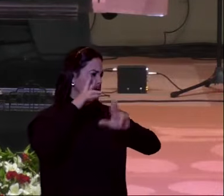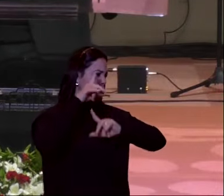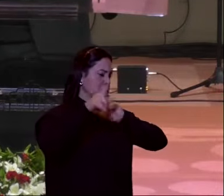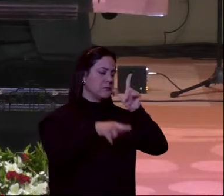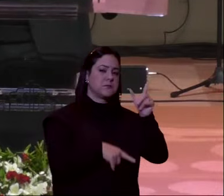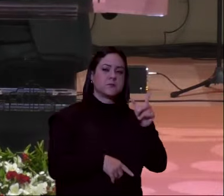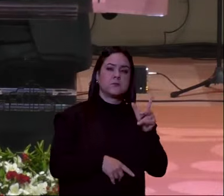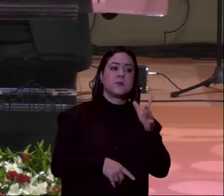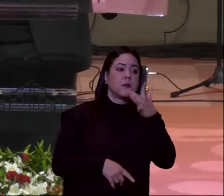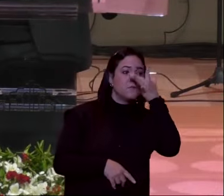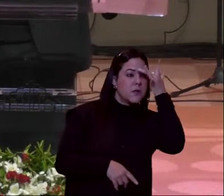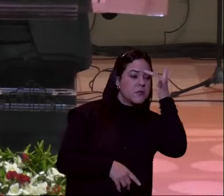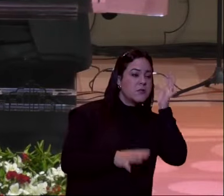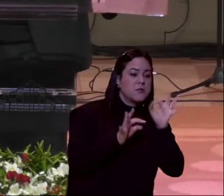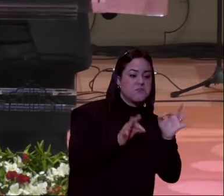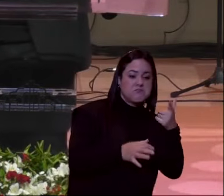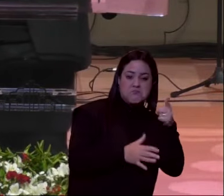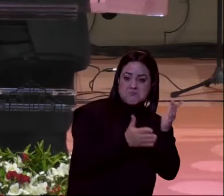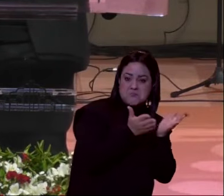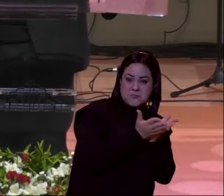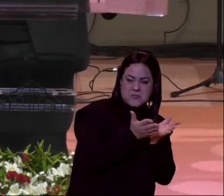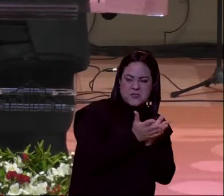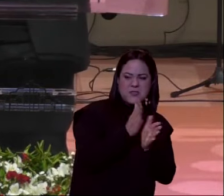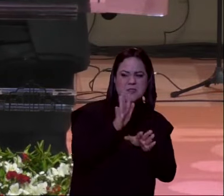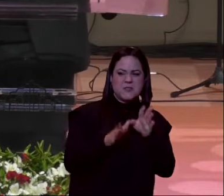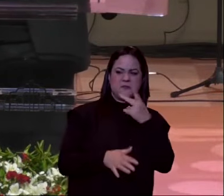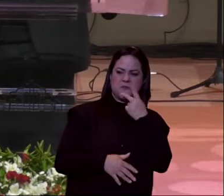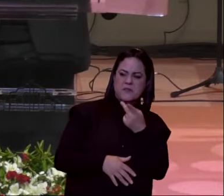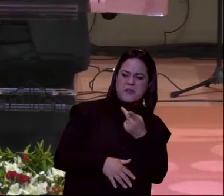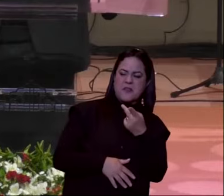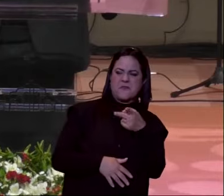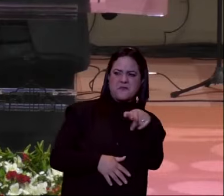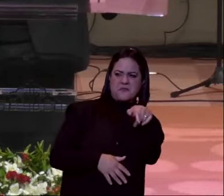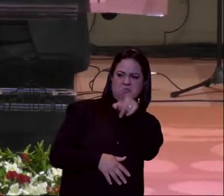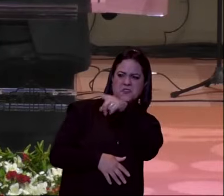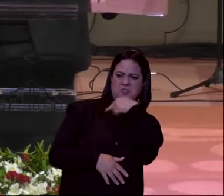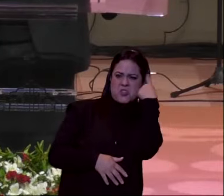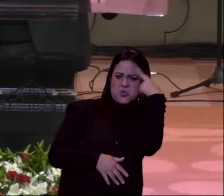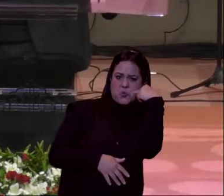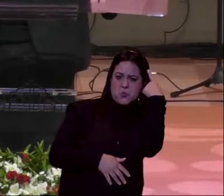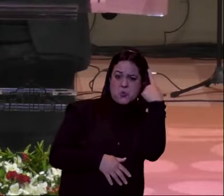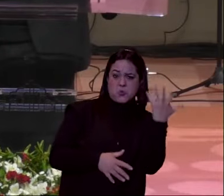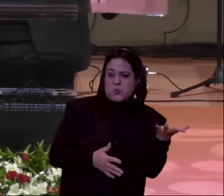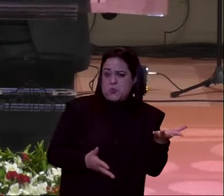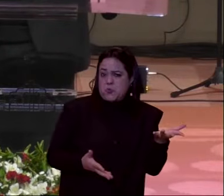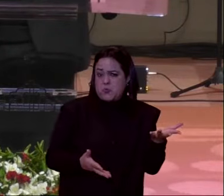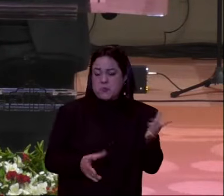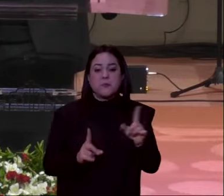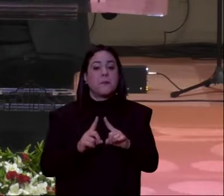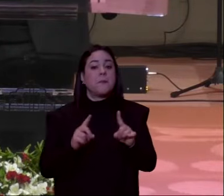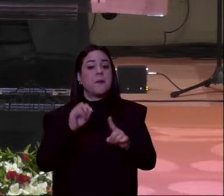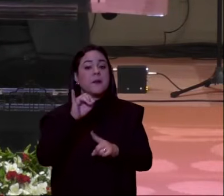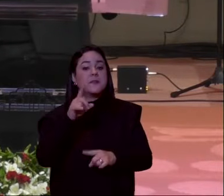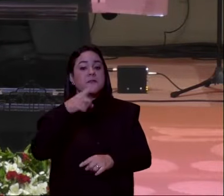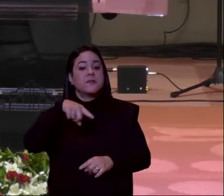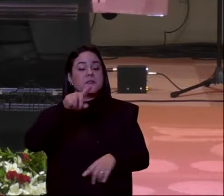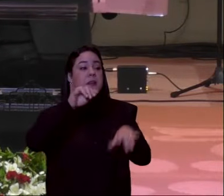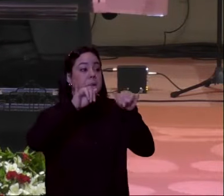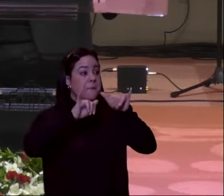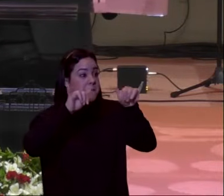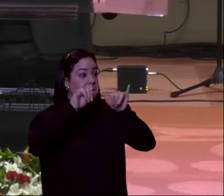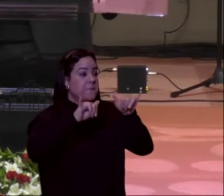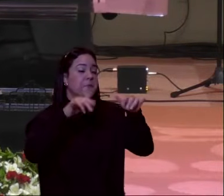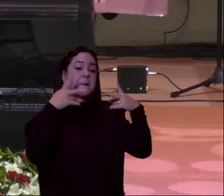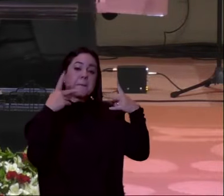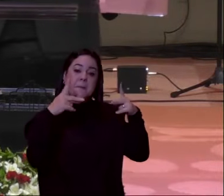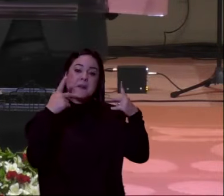algumas pessoas simples ou descrentes, será que não vão dizer que vocês estão loucos? Mas se vocês estiverem anunciando a